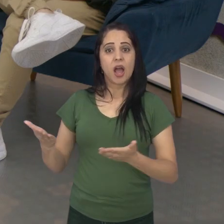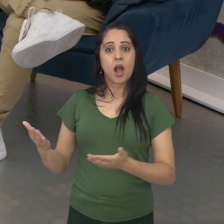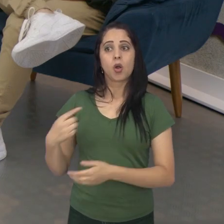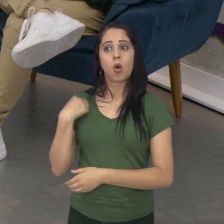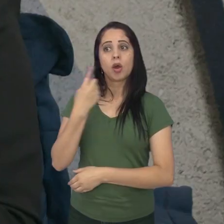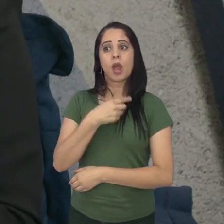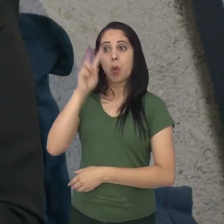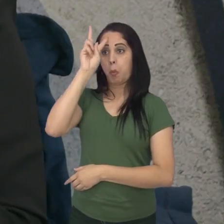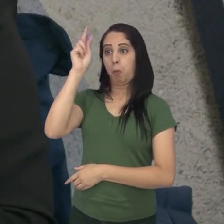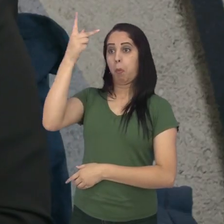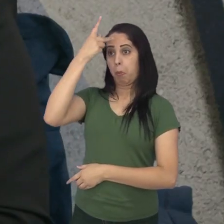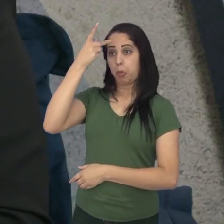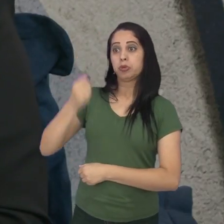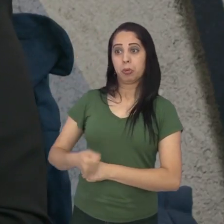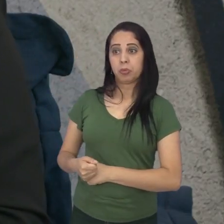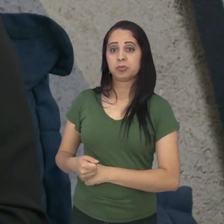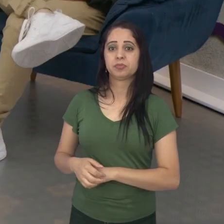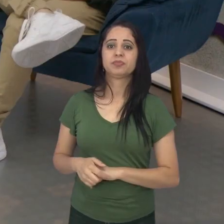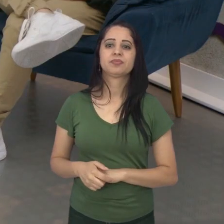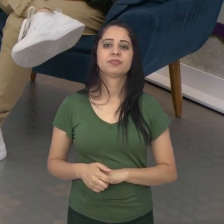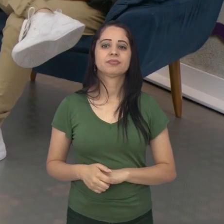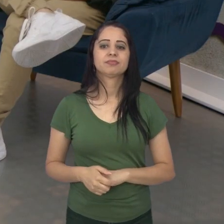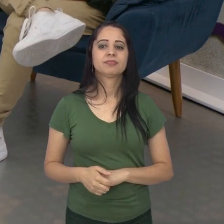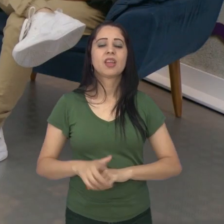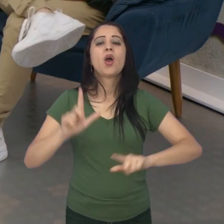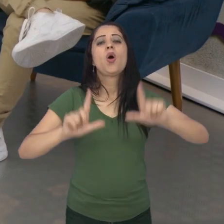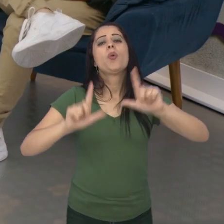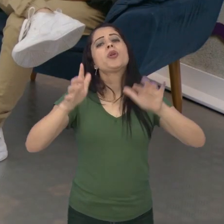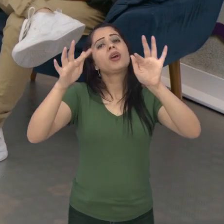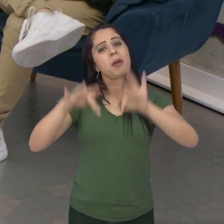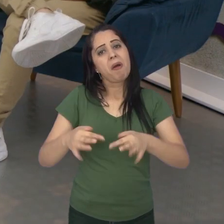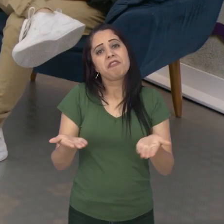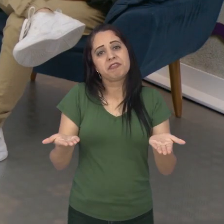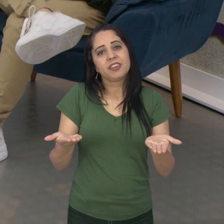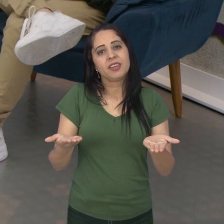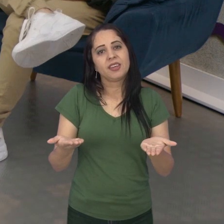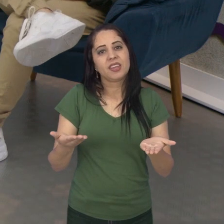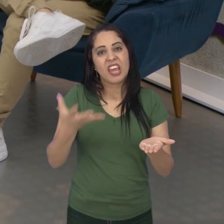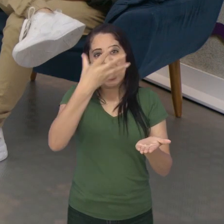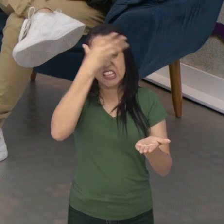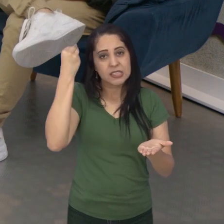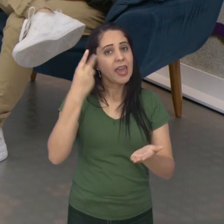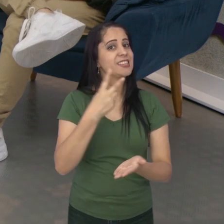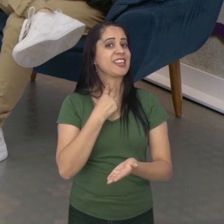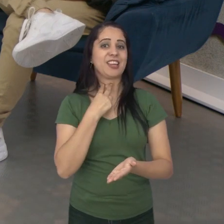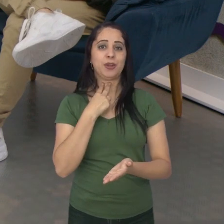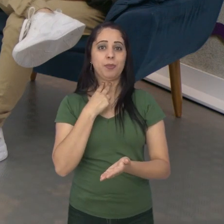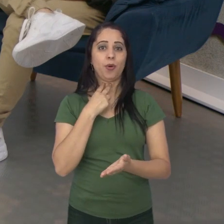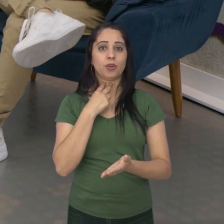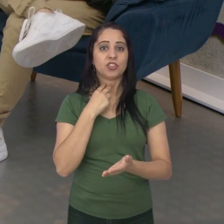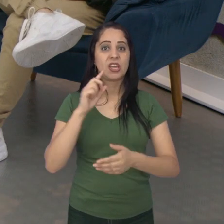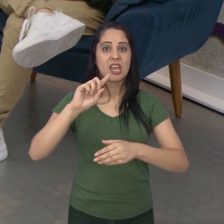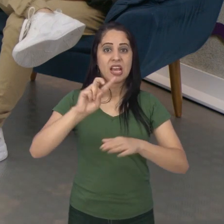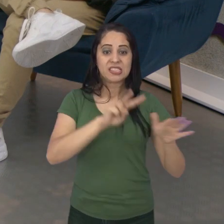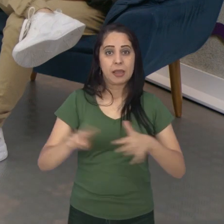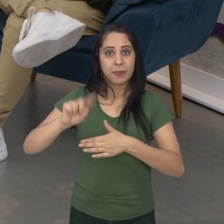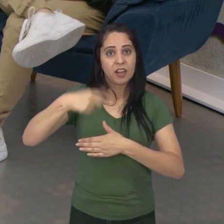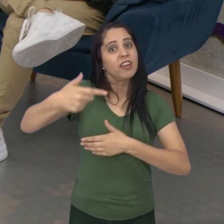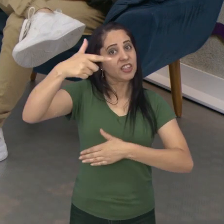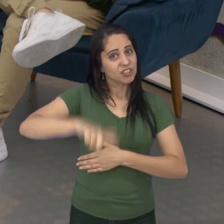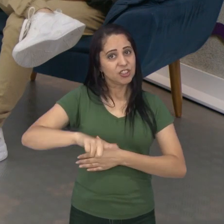nova visão do que é um engenheiro civil. E a gente fica por aqui hoje. Não se esqueça, nos encontramos na